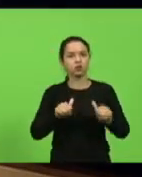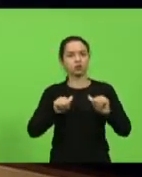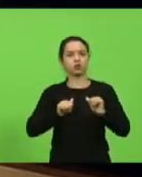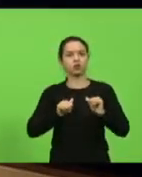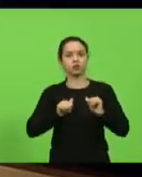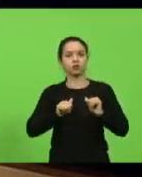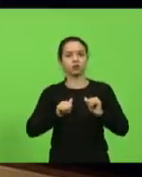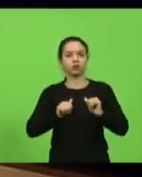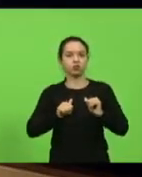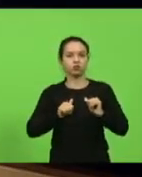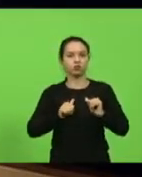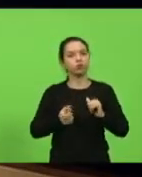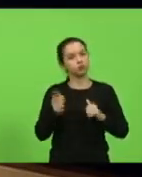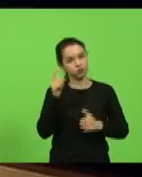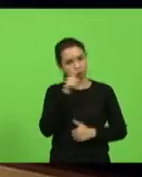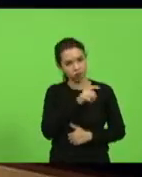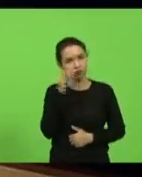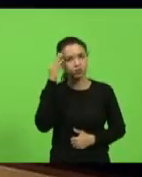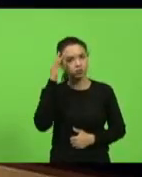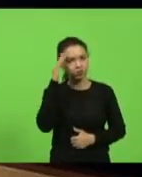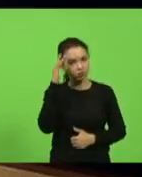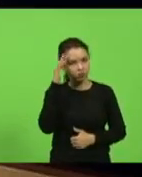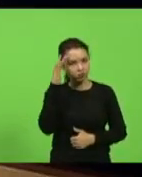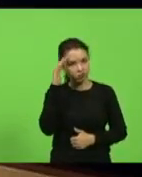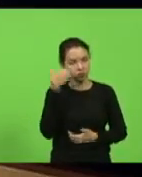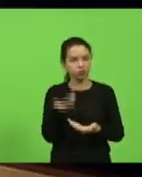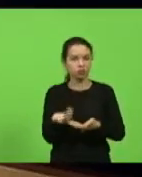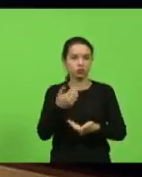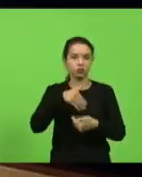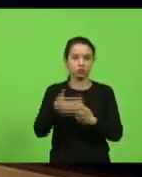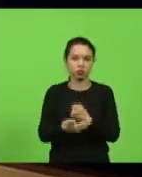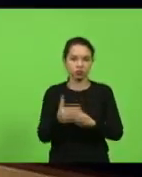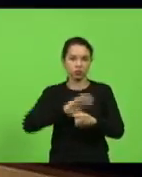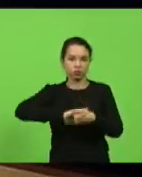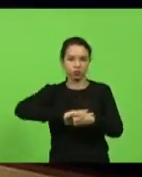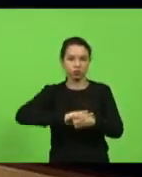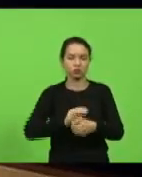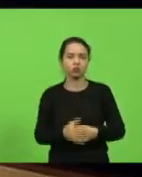subjetivos. Mas será que